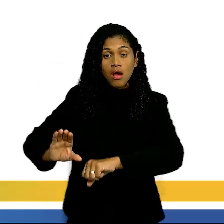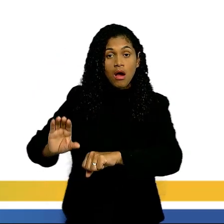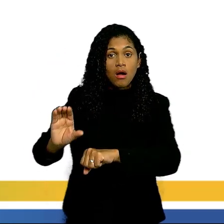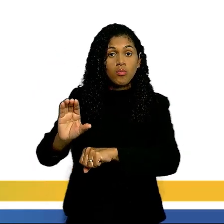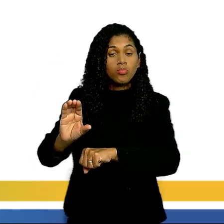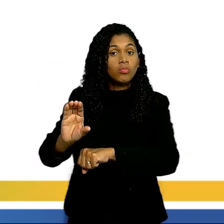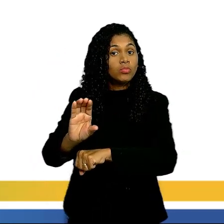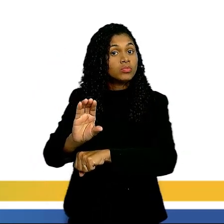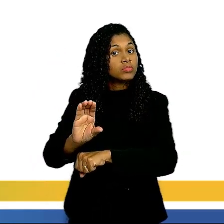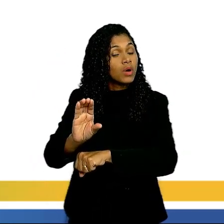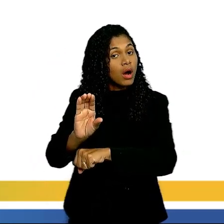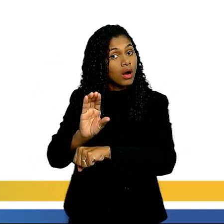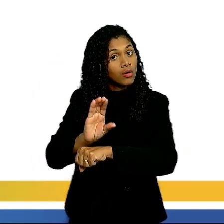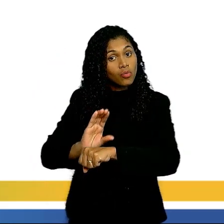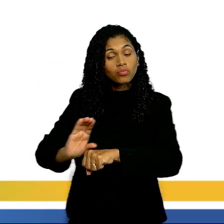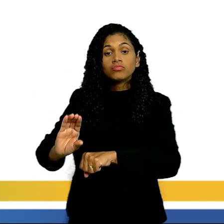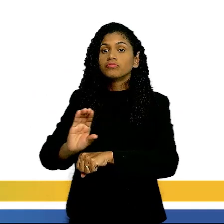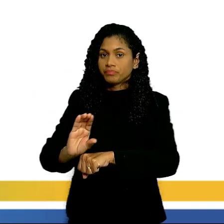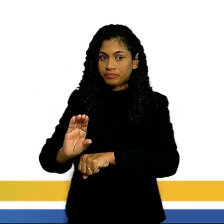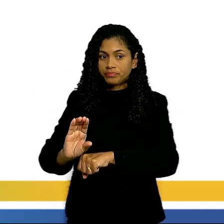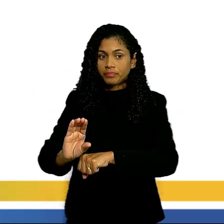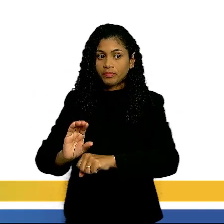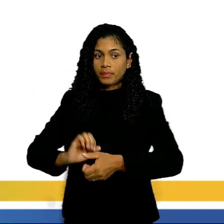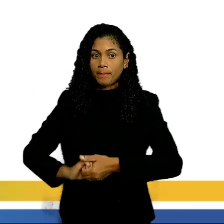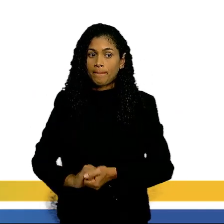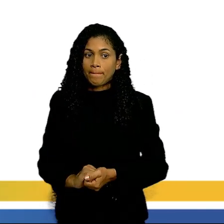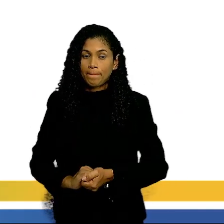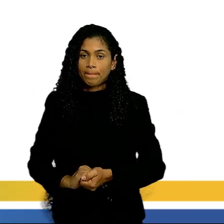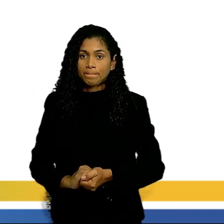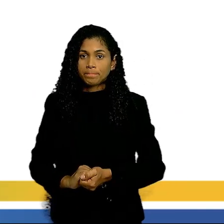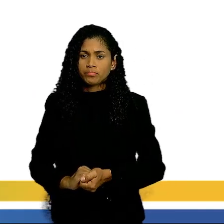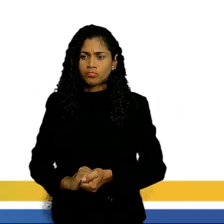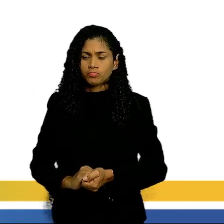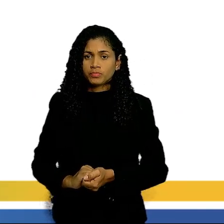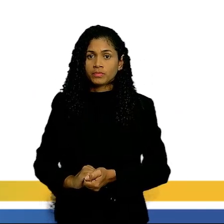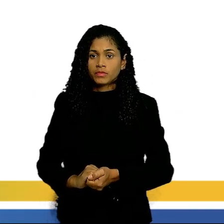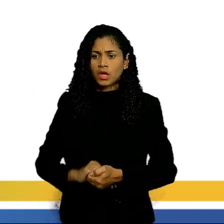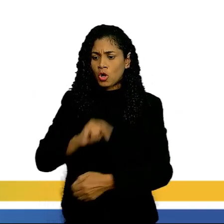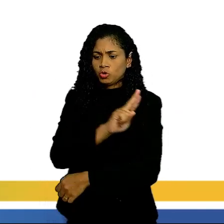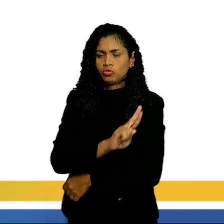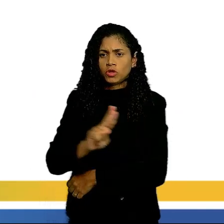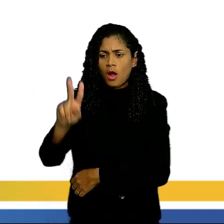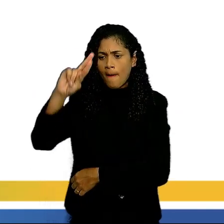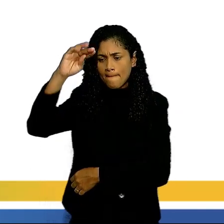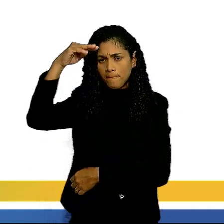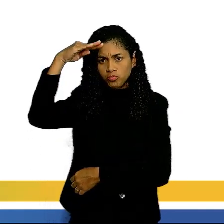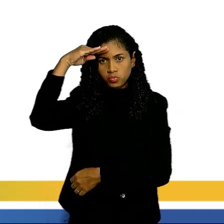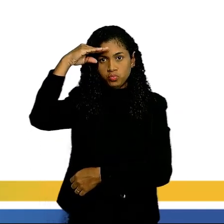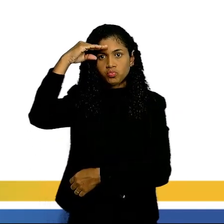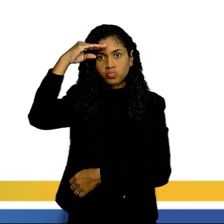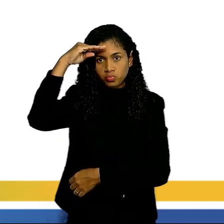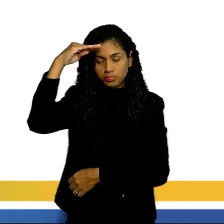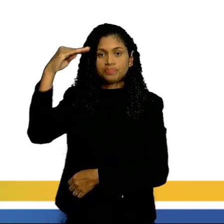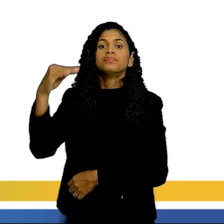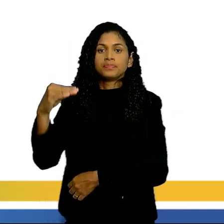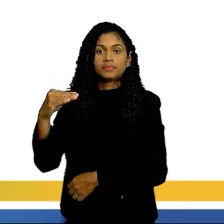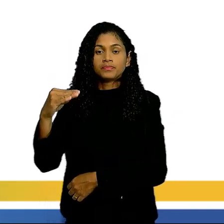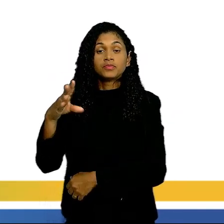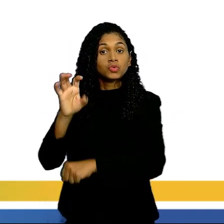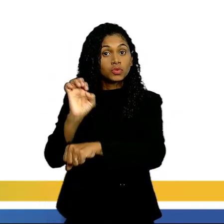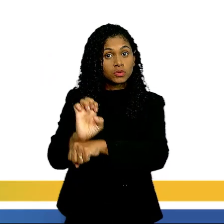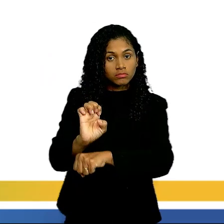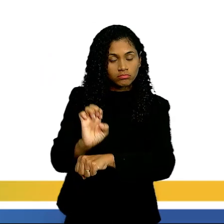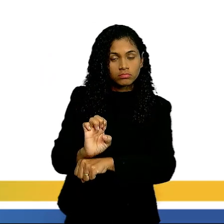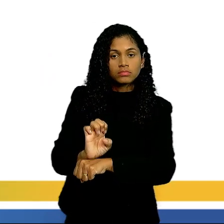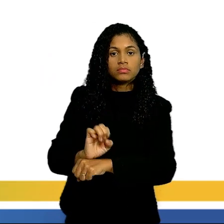governar mediante atos adicionais, vai nomear tenentes como interventores dos estados, né, tirando assim a